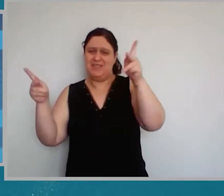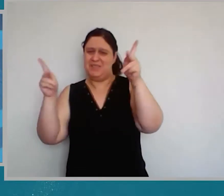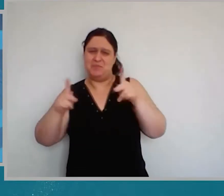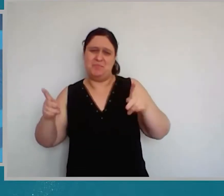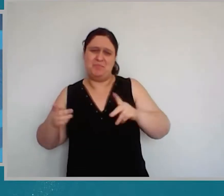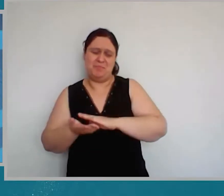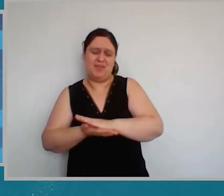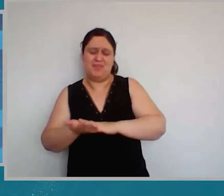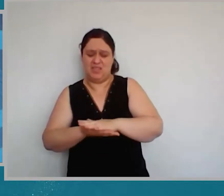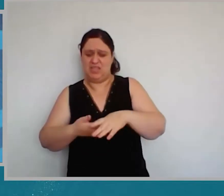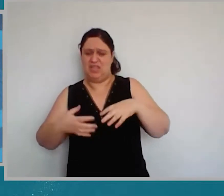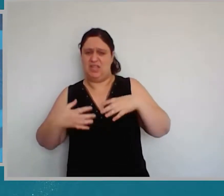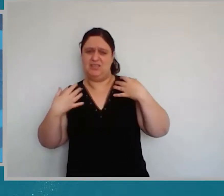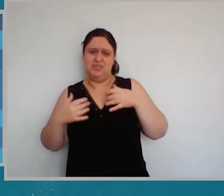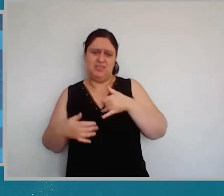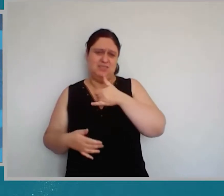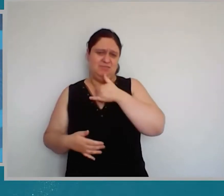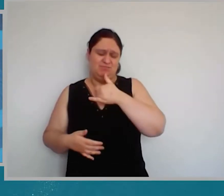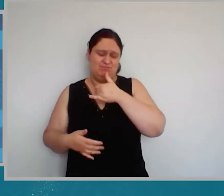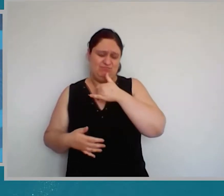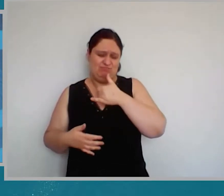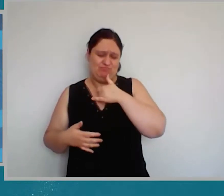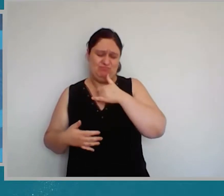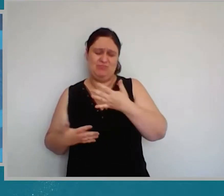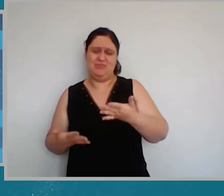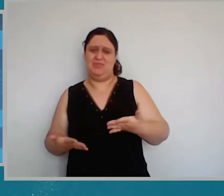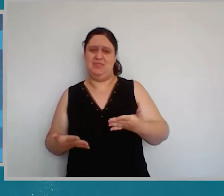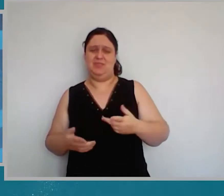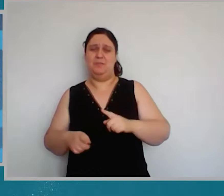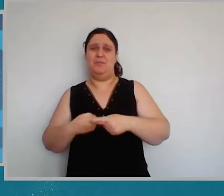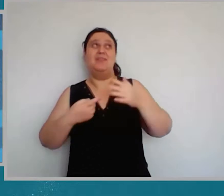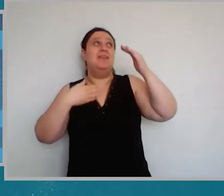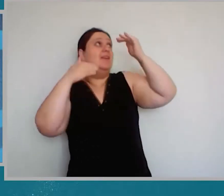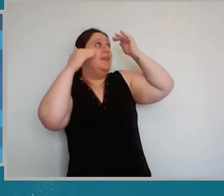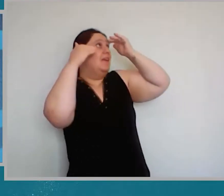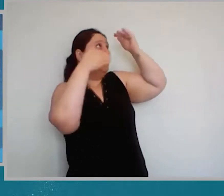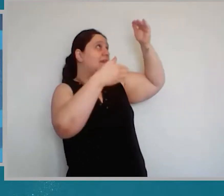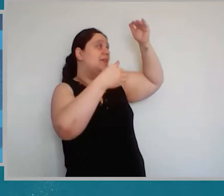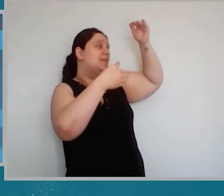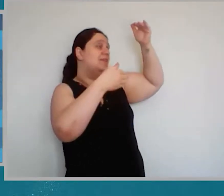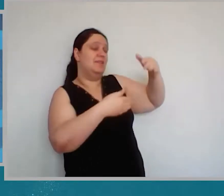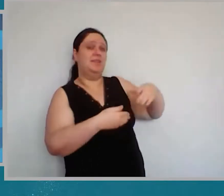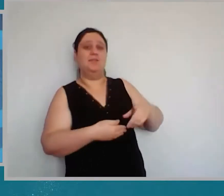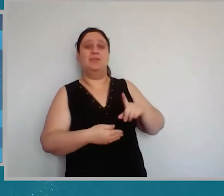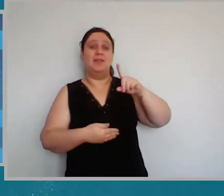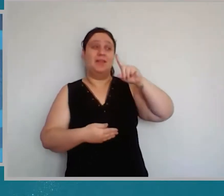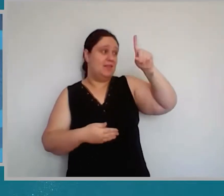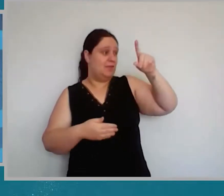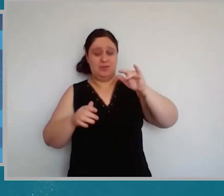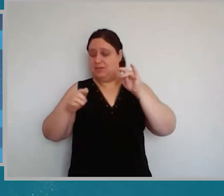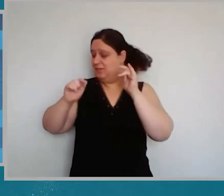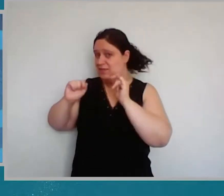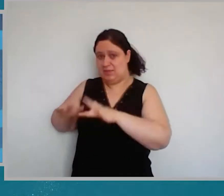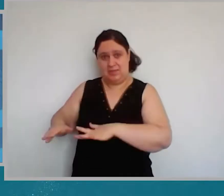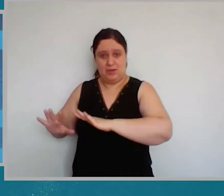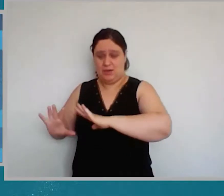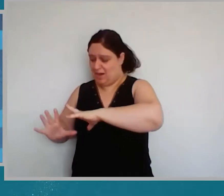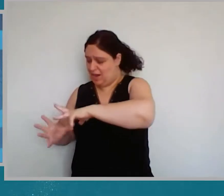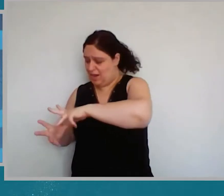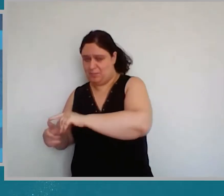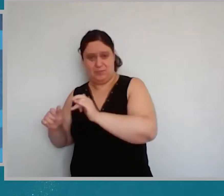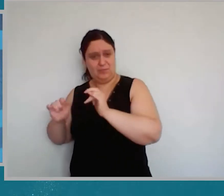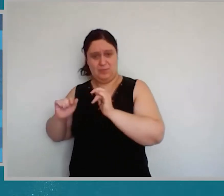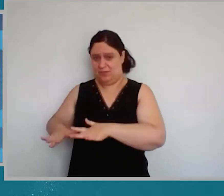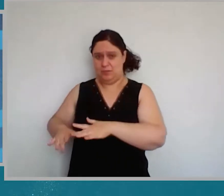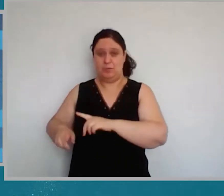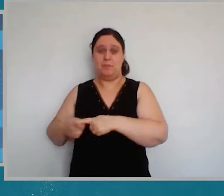alegria. Mas graças a Deus, Deus não abandonou essa terra, Deus recriou essa